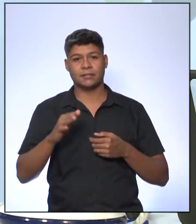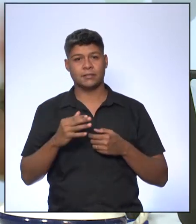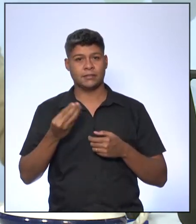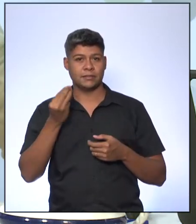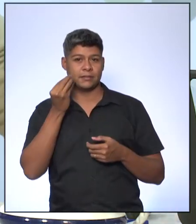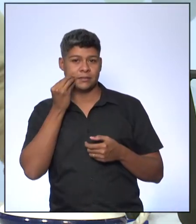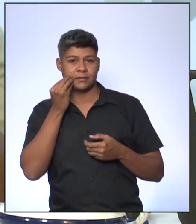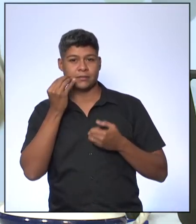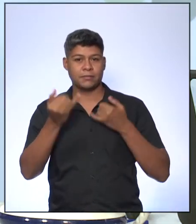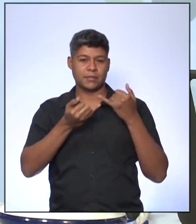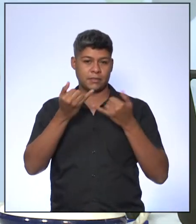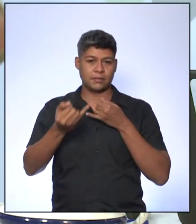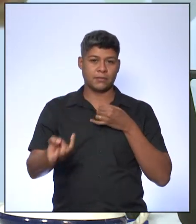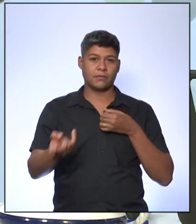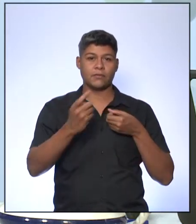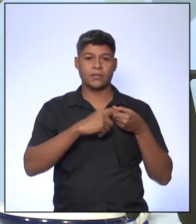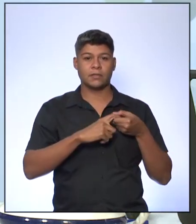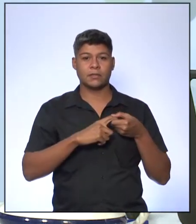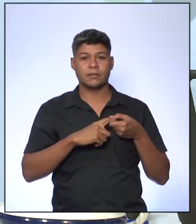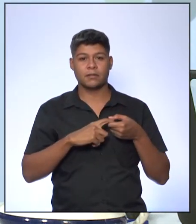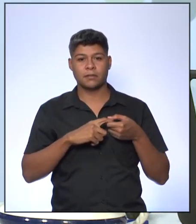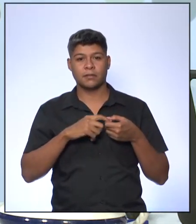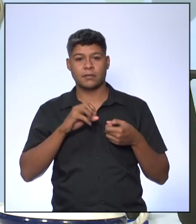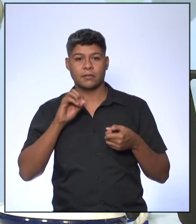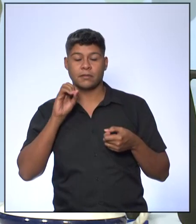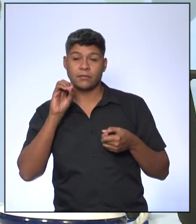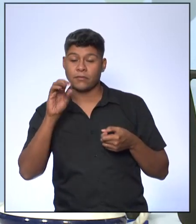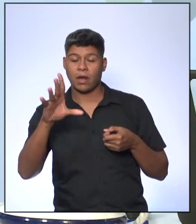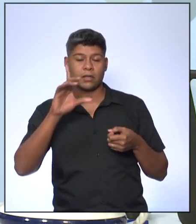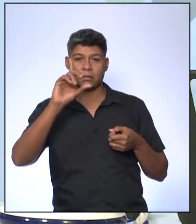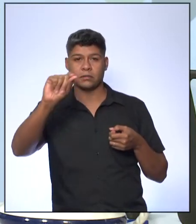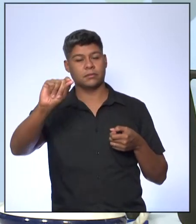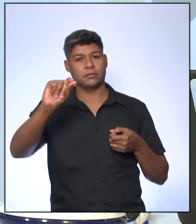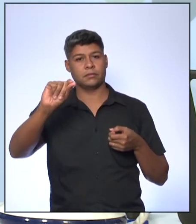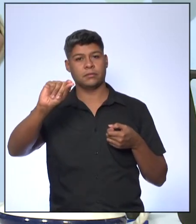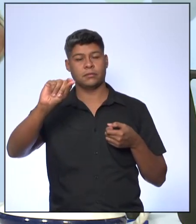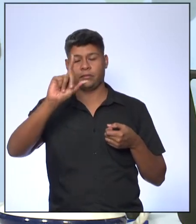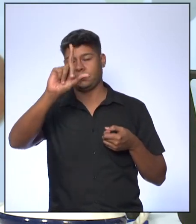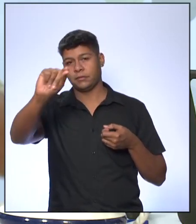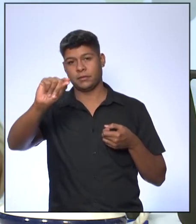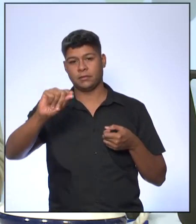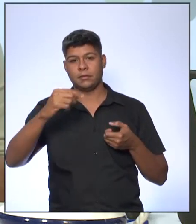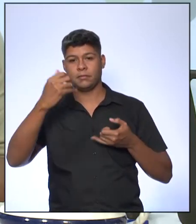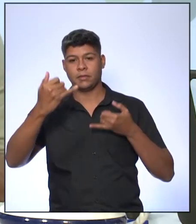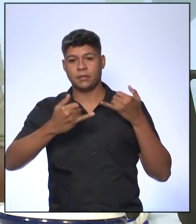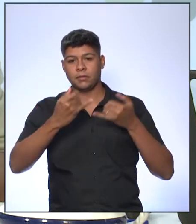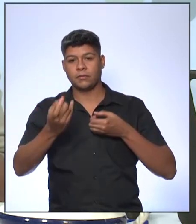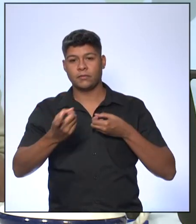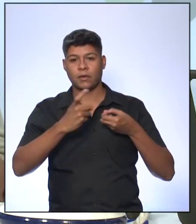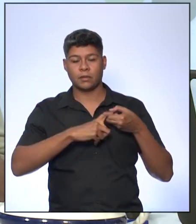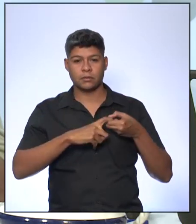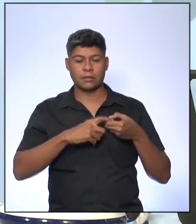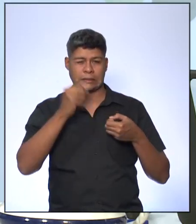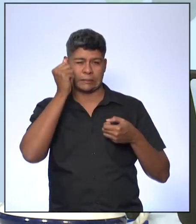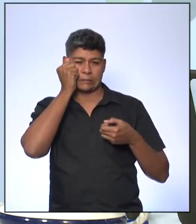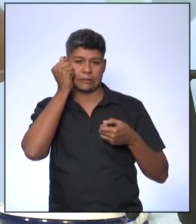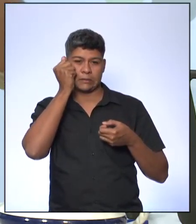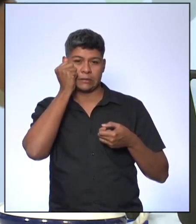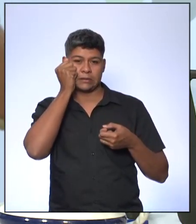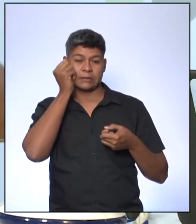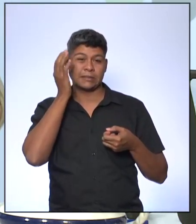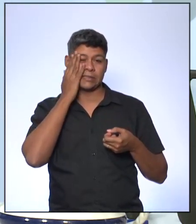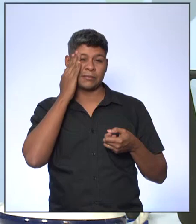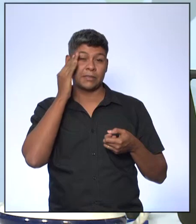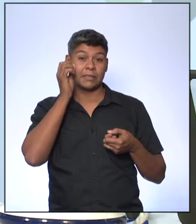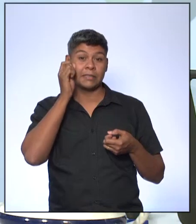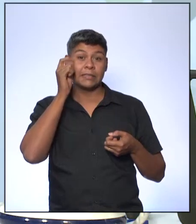é brincadeira, volts. Então o watts é assim, você sai, voa, sai fora. Watts, tô brincando, é volts. Aí você se arrepende. Só para ter uma ideia,